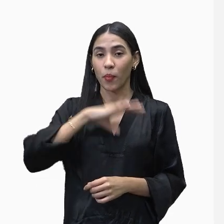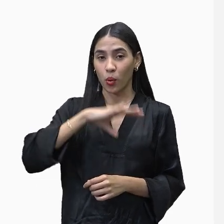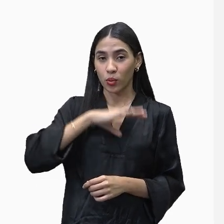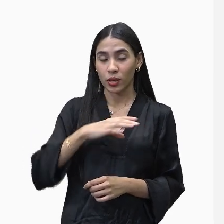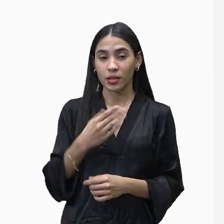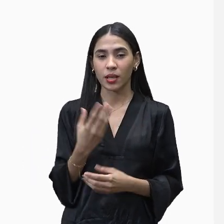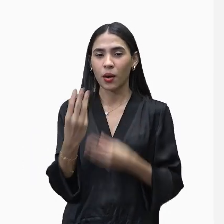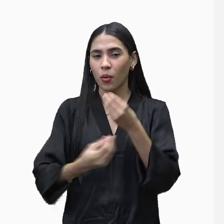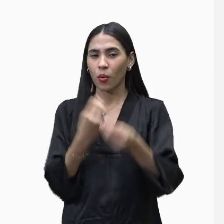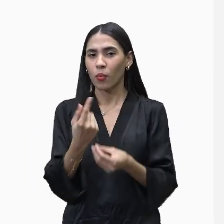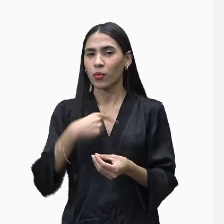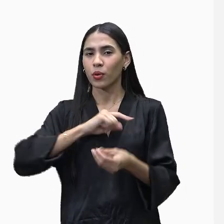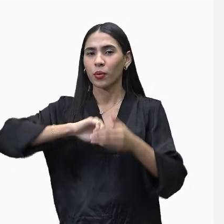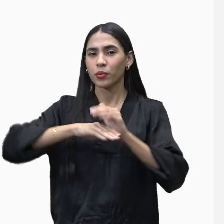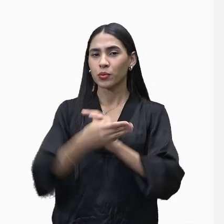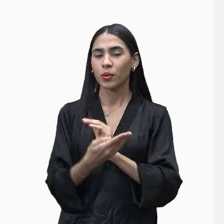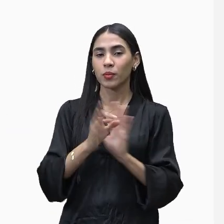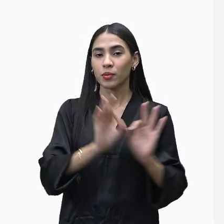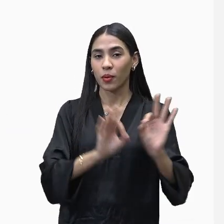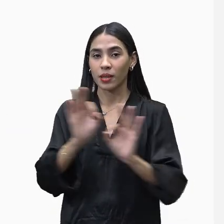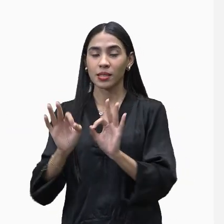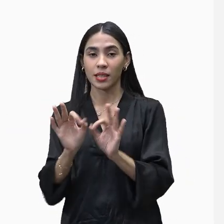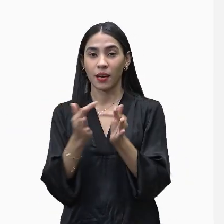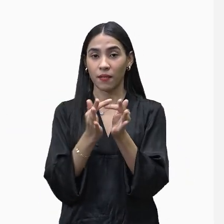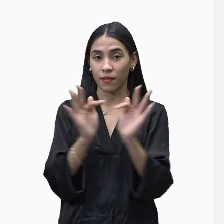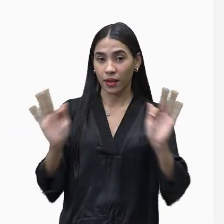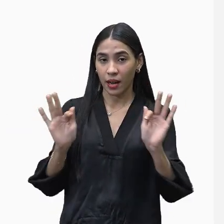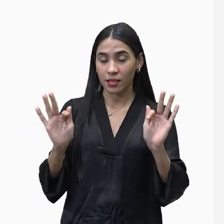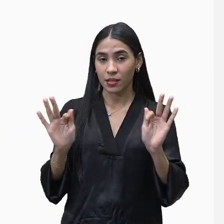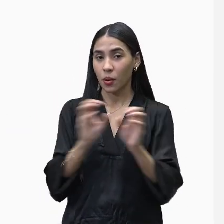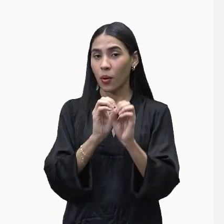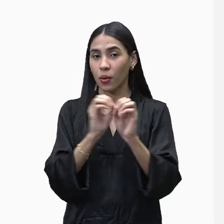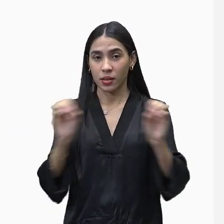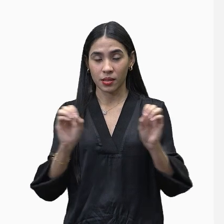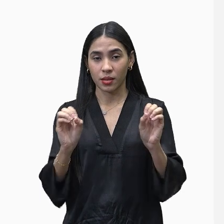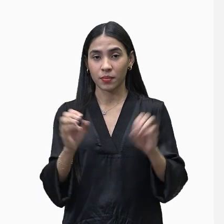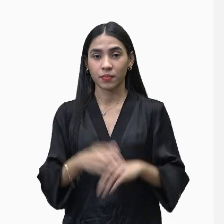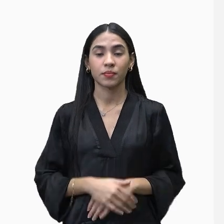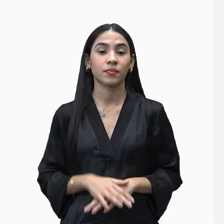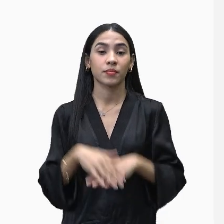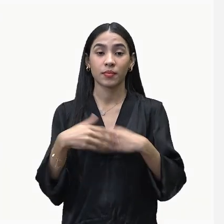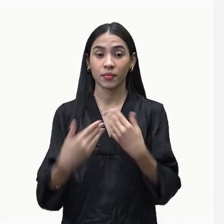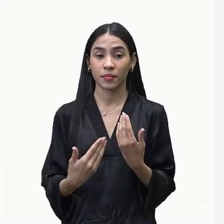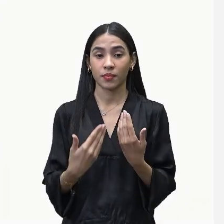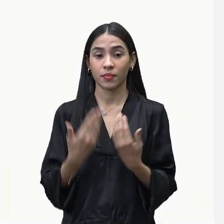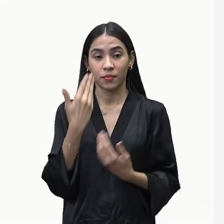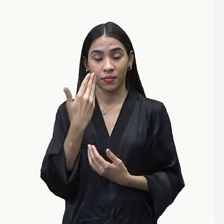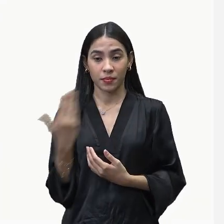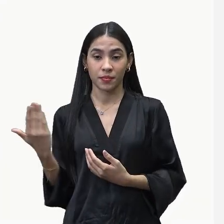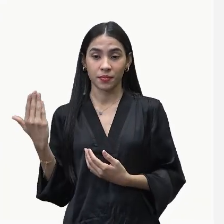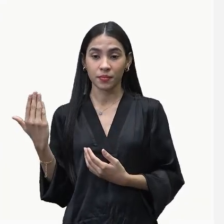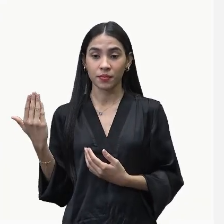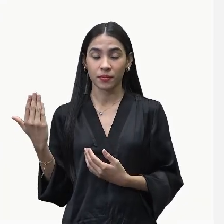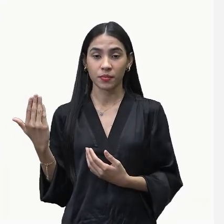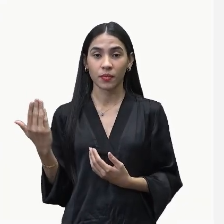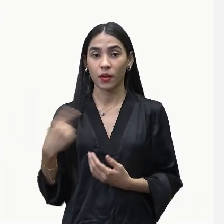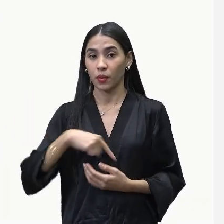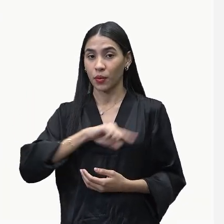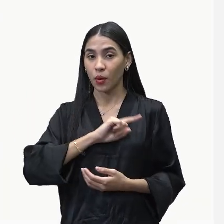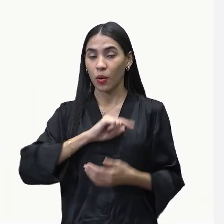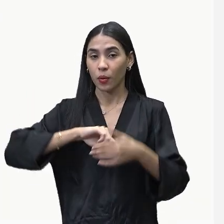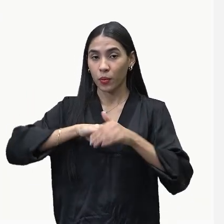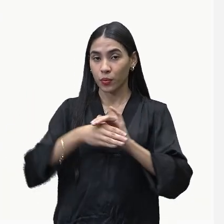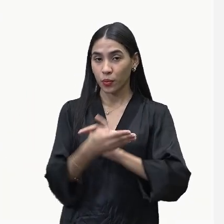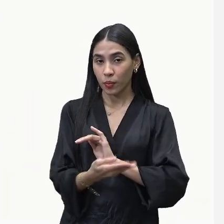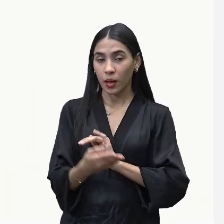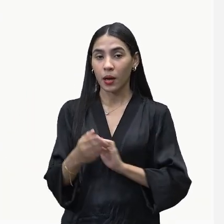costumamos organizar as nossas frases, as nossas orações. Então, colocando aí para vocês, olha só, nós costumamos